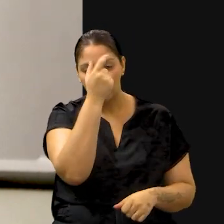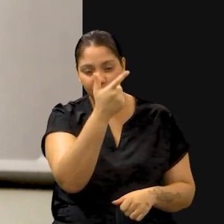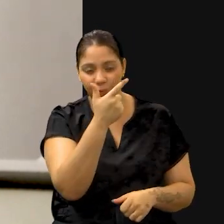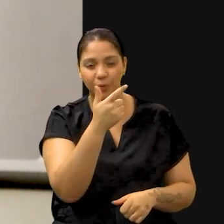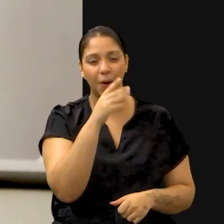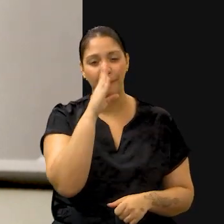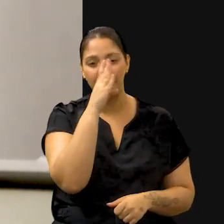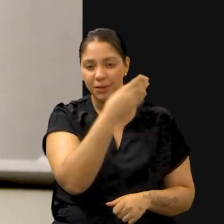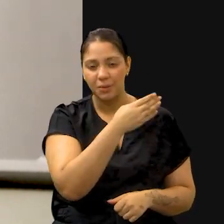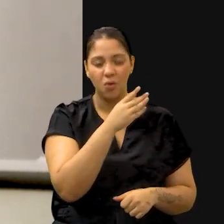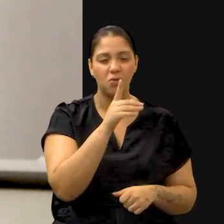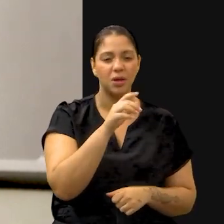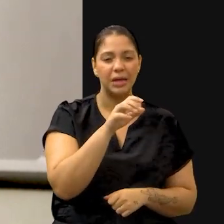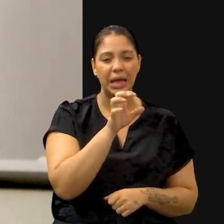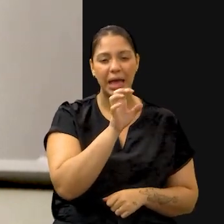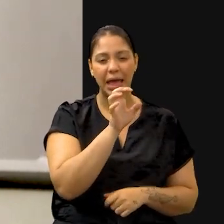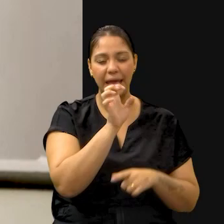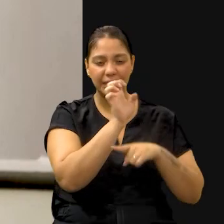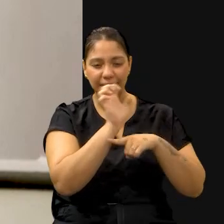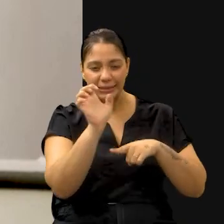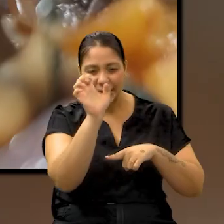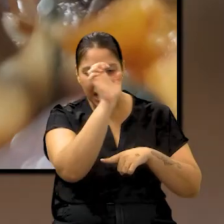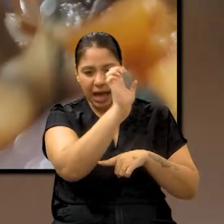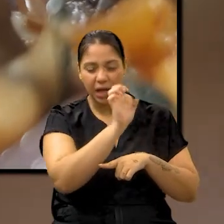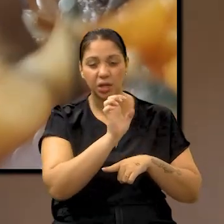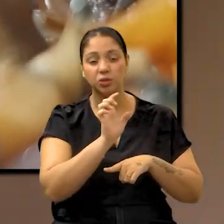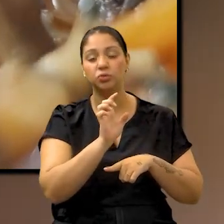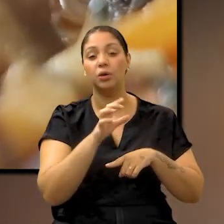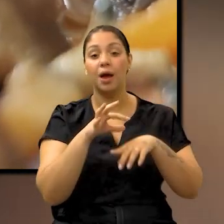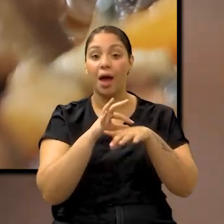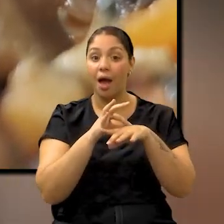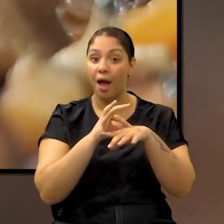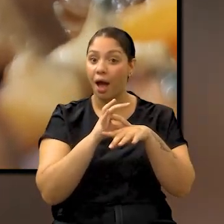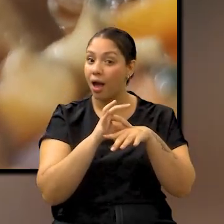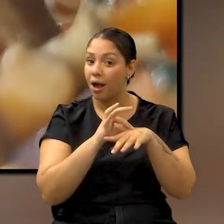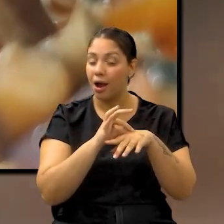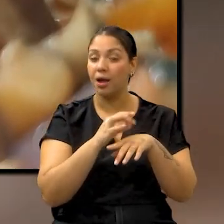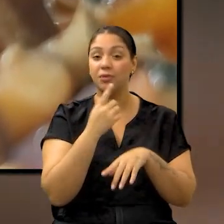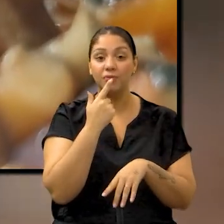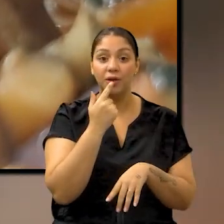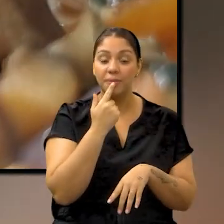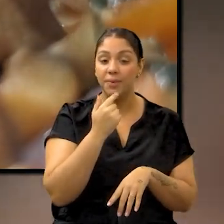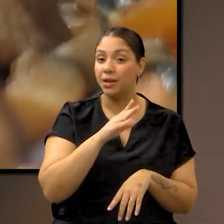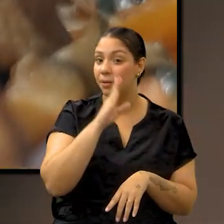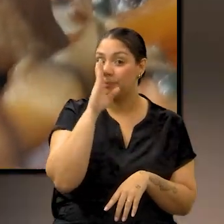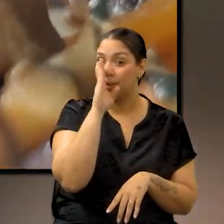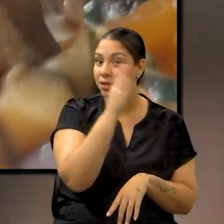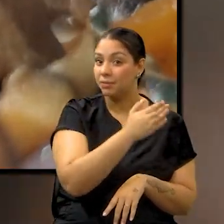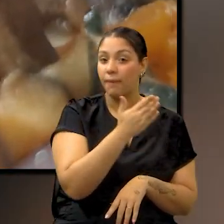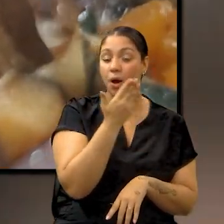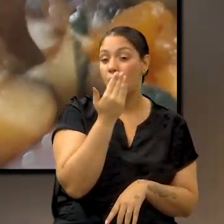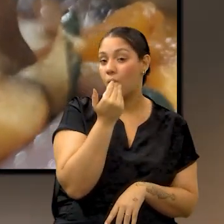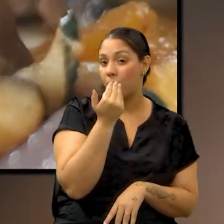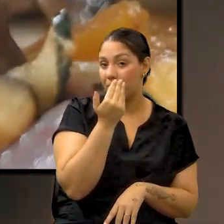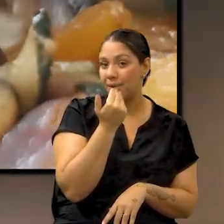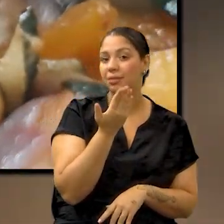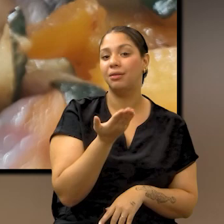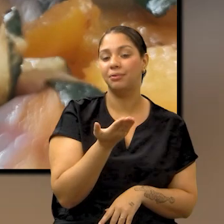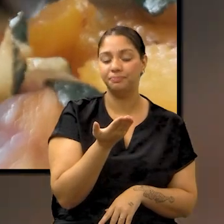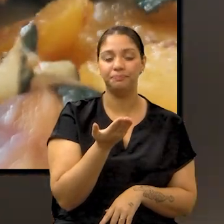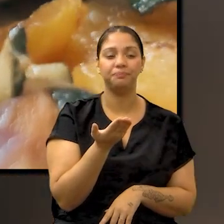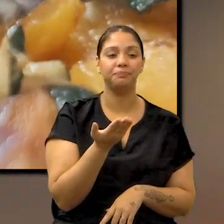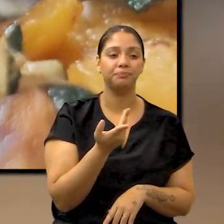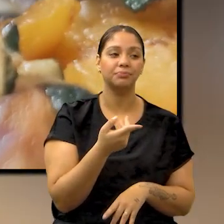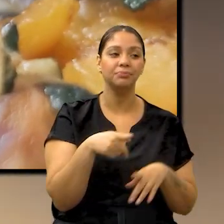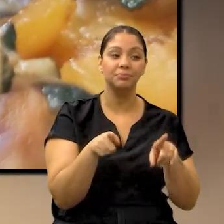mesmo no Brasil, em relação a alguns estados, culturalmente, a carne vermelha é a principal fonte de proteína da